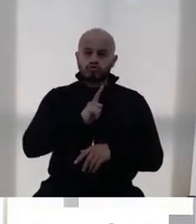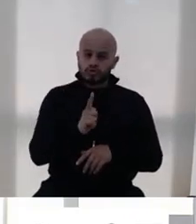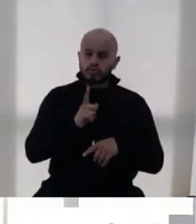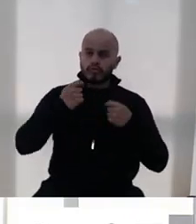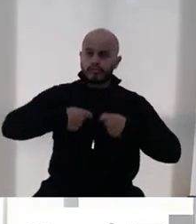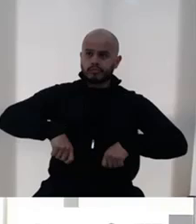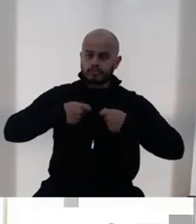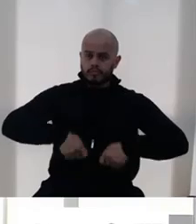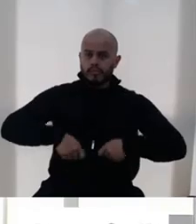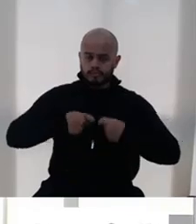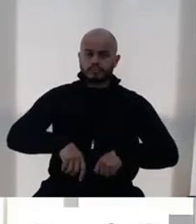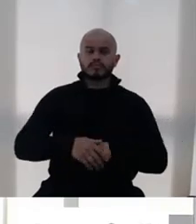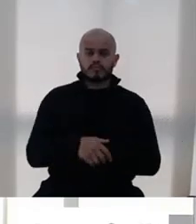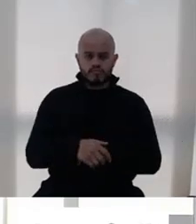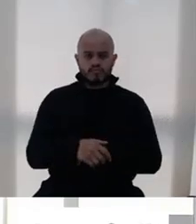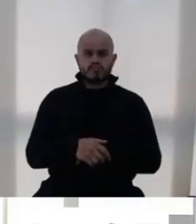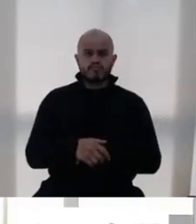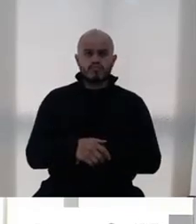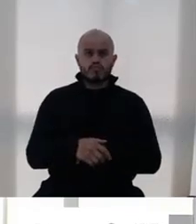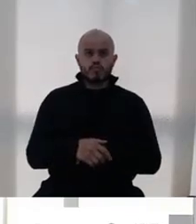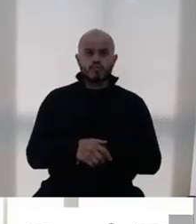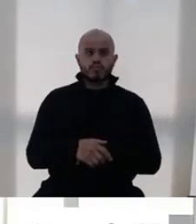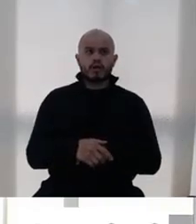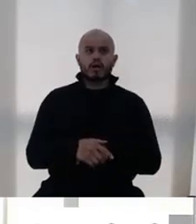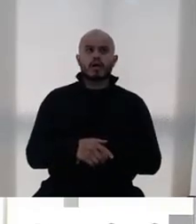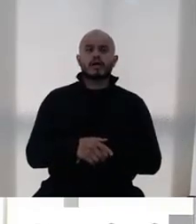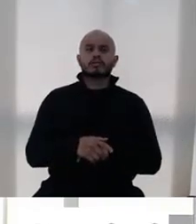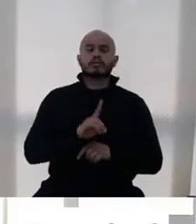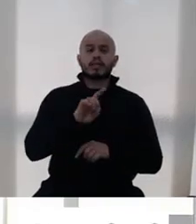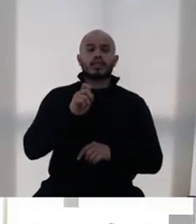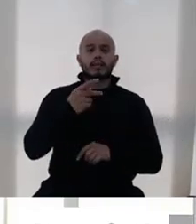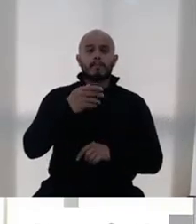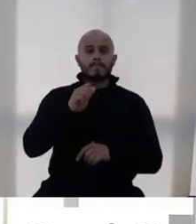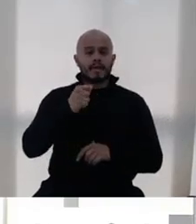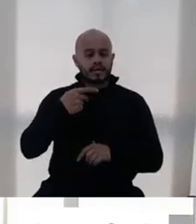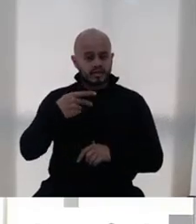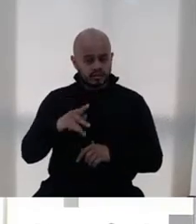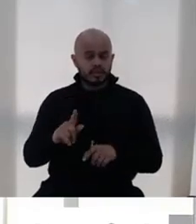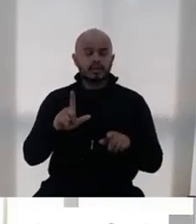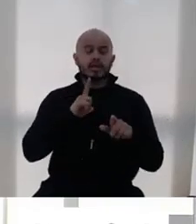do Estado, a equiparação da jornada da DPESP com as demais carreiras da